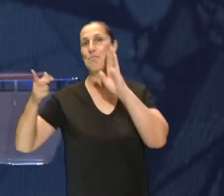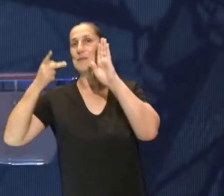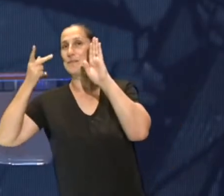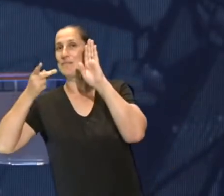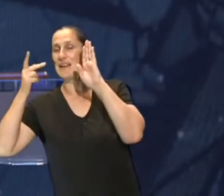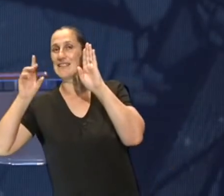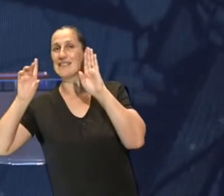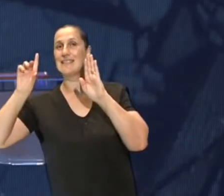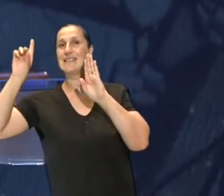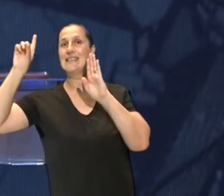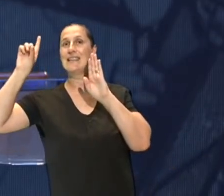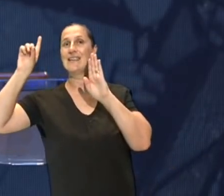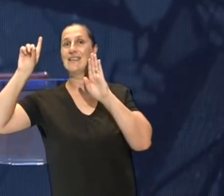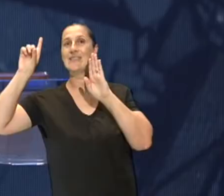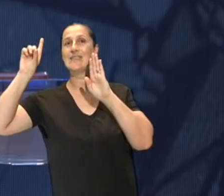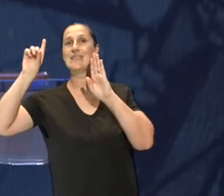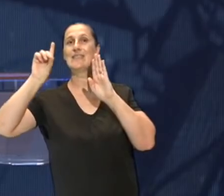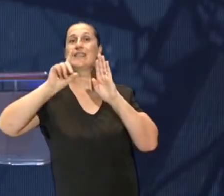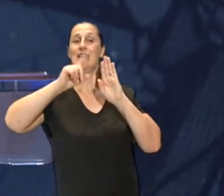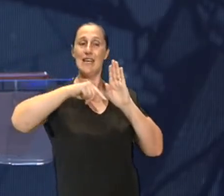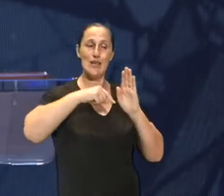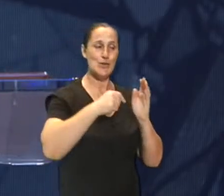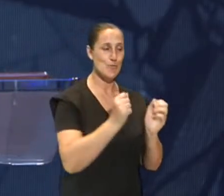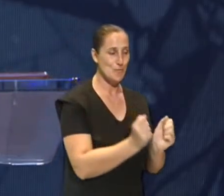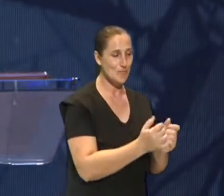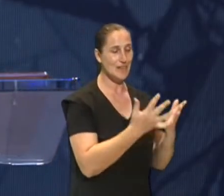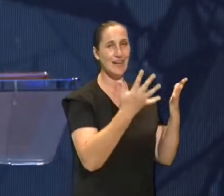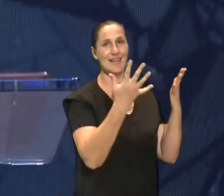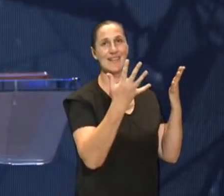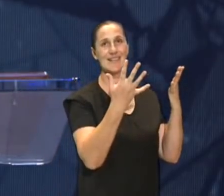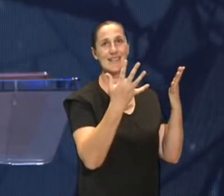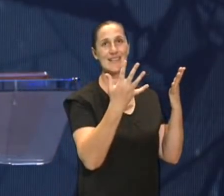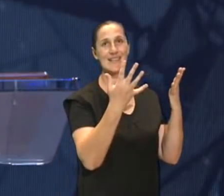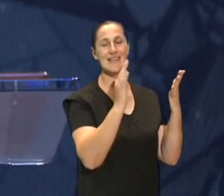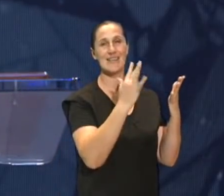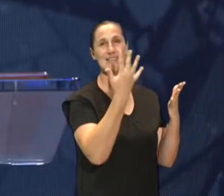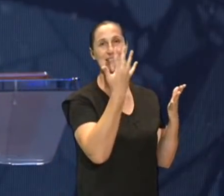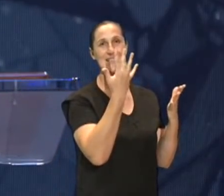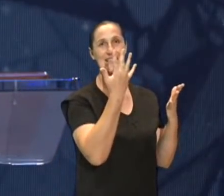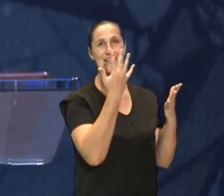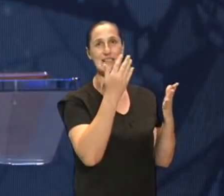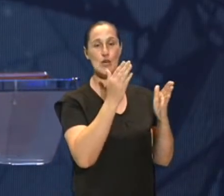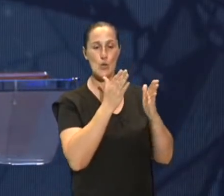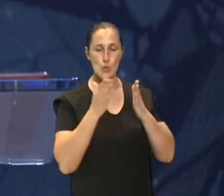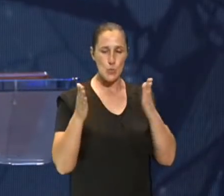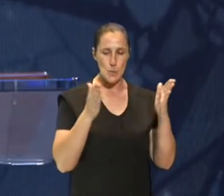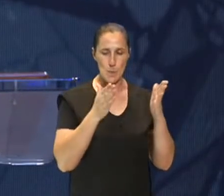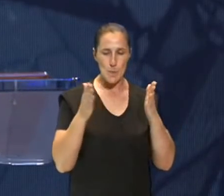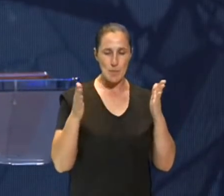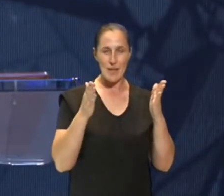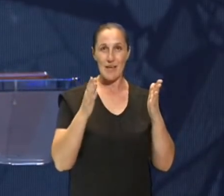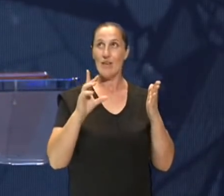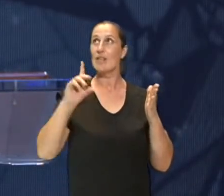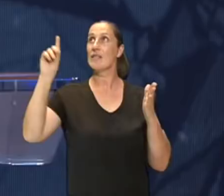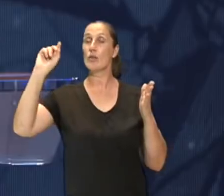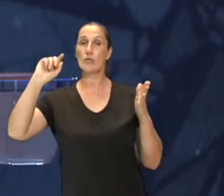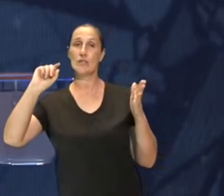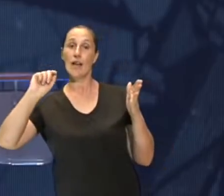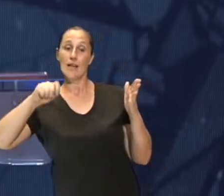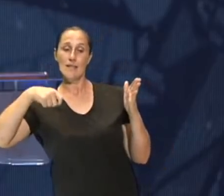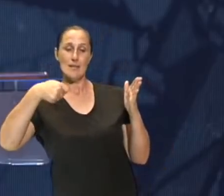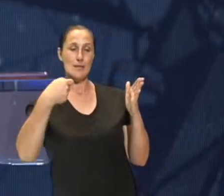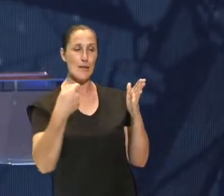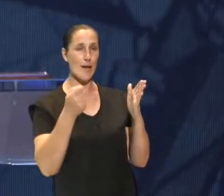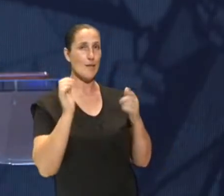aquilo que é o milagre. E então no meio desse caminho Deus dá sinais. E